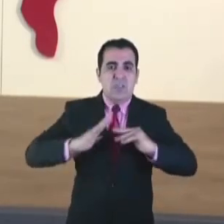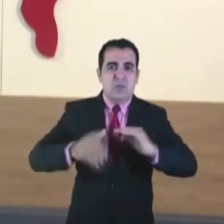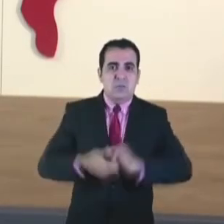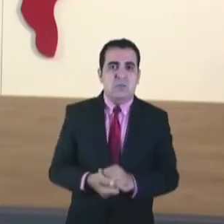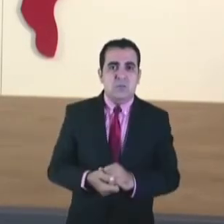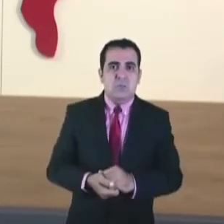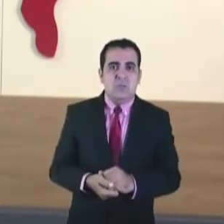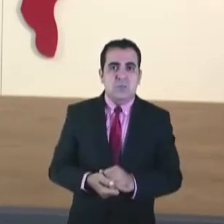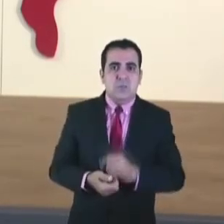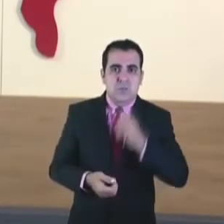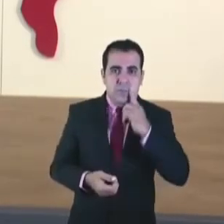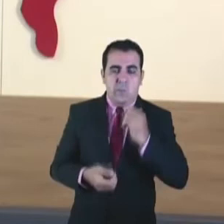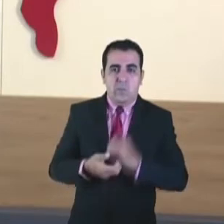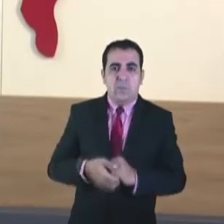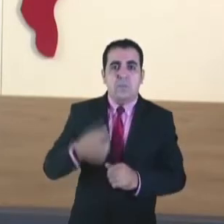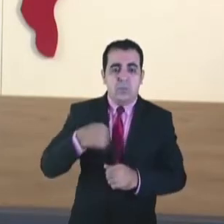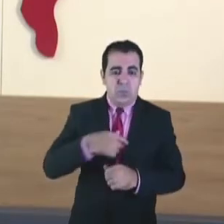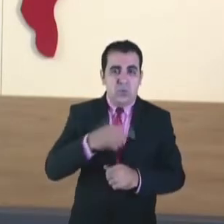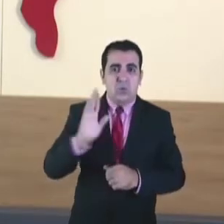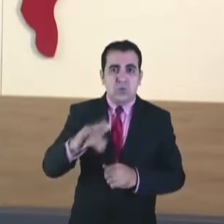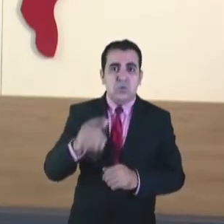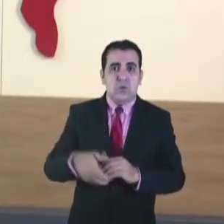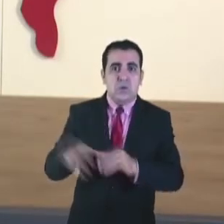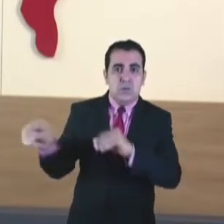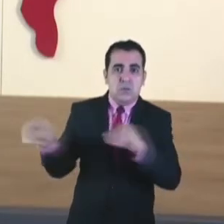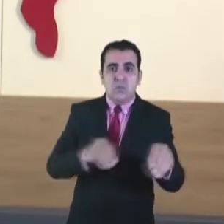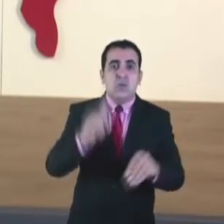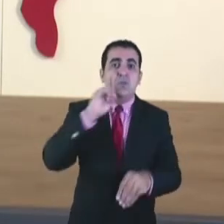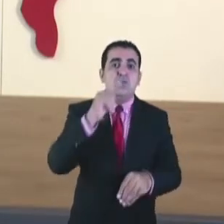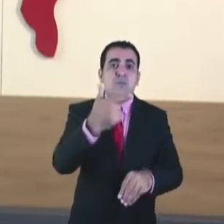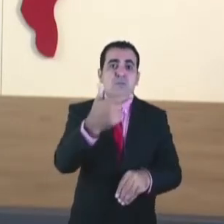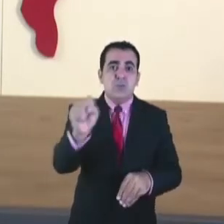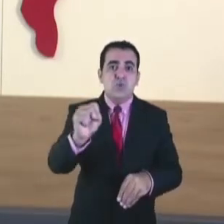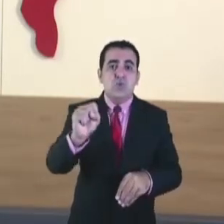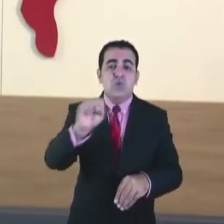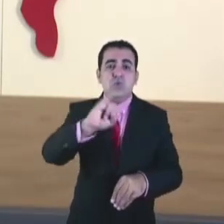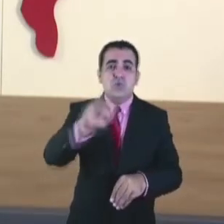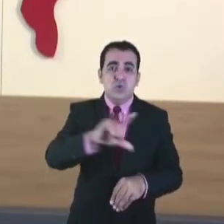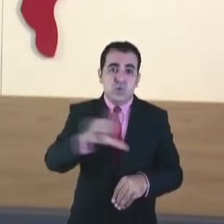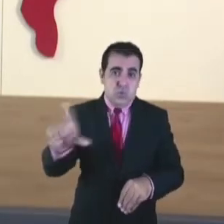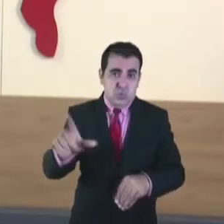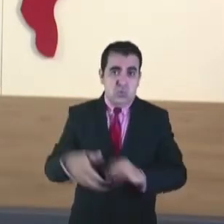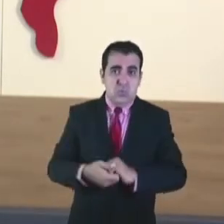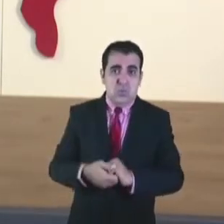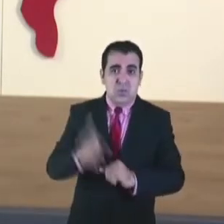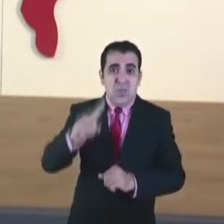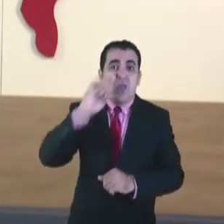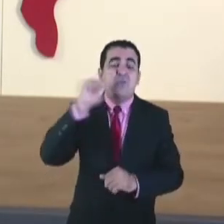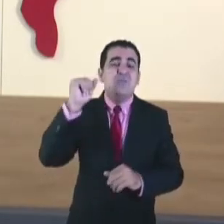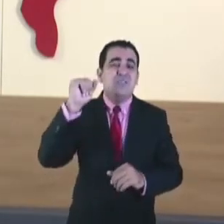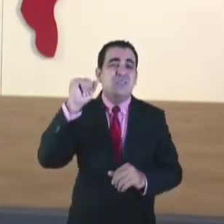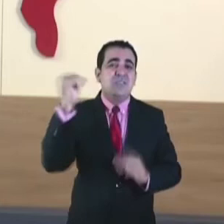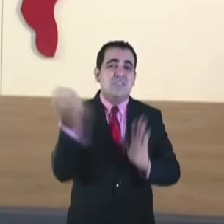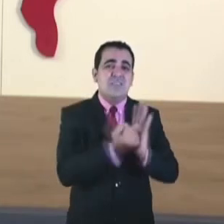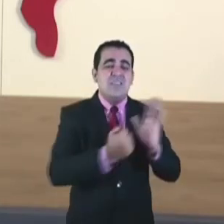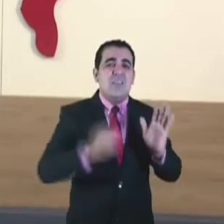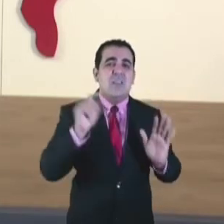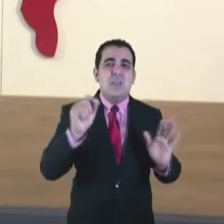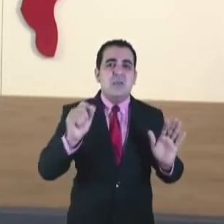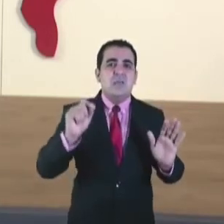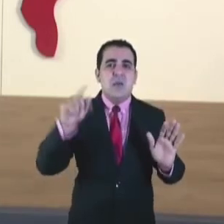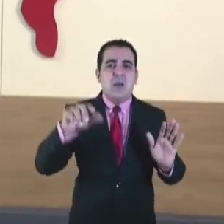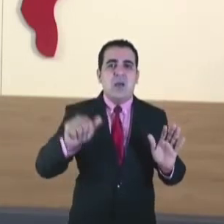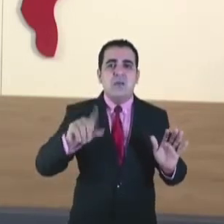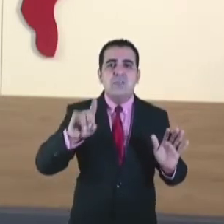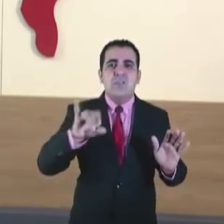feriado. Nós estamos antecipando o feriado de 28 de julho, que é a data magna do Estado, data que marca a